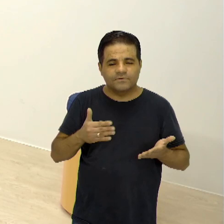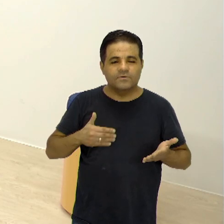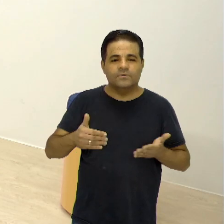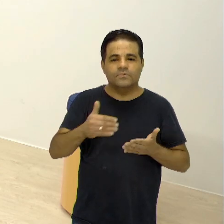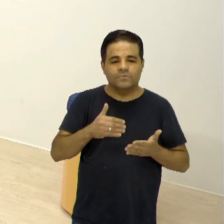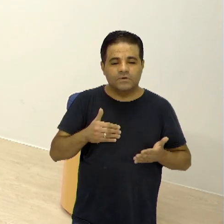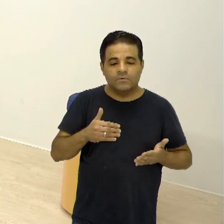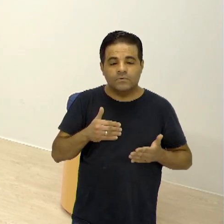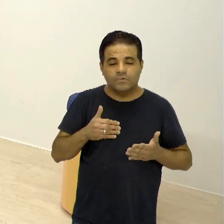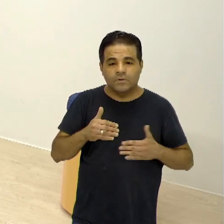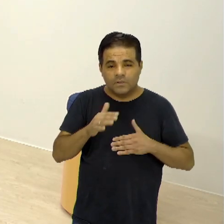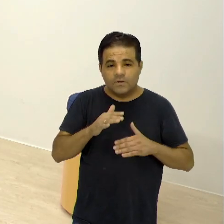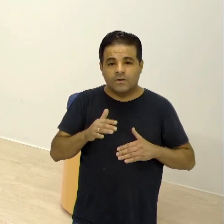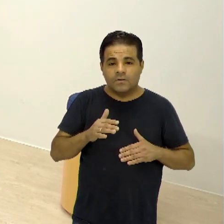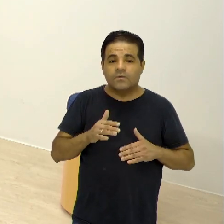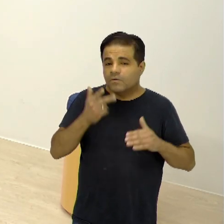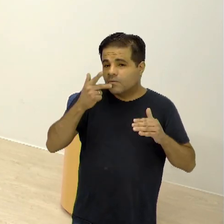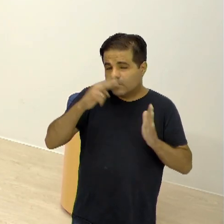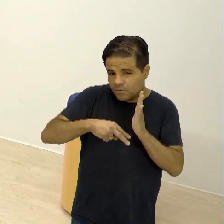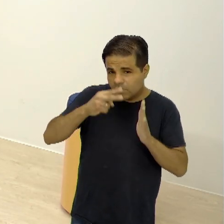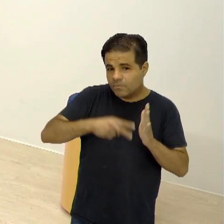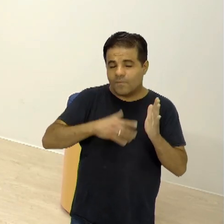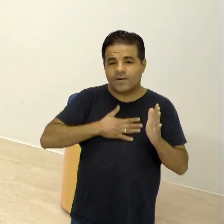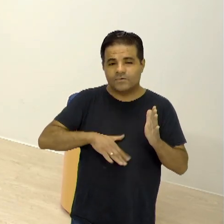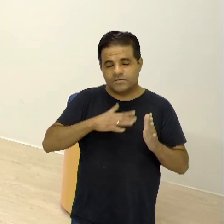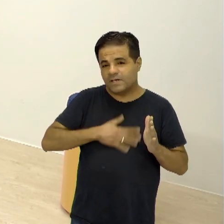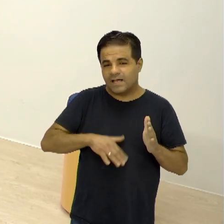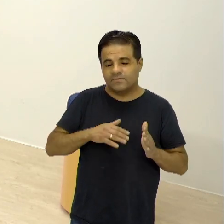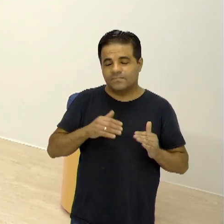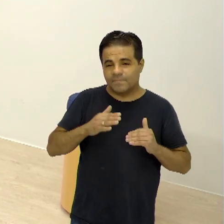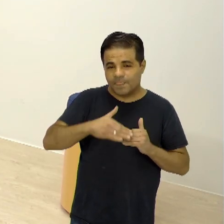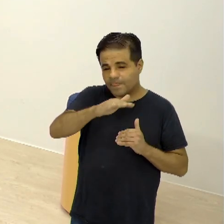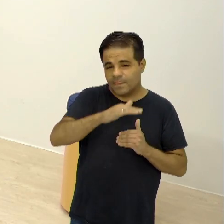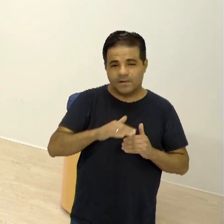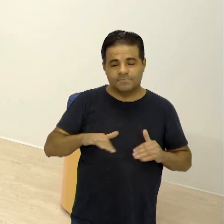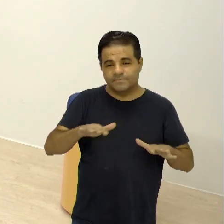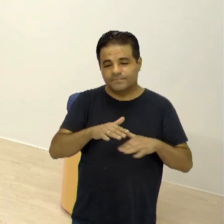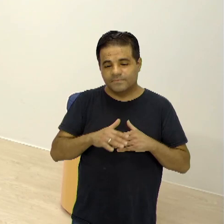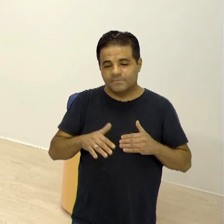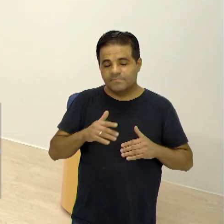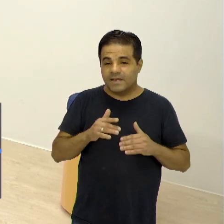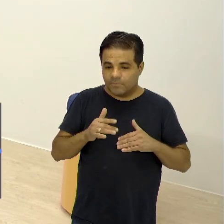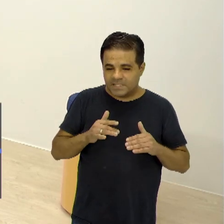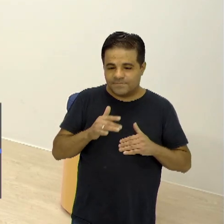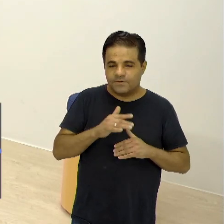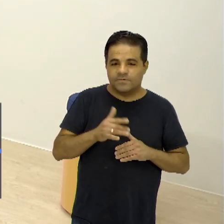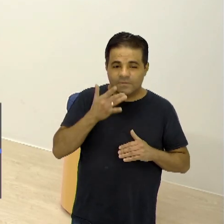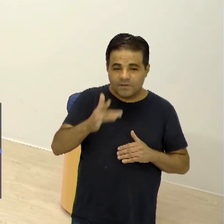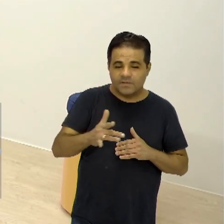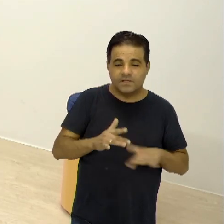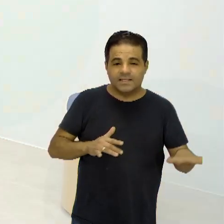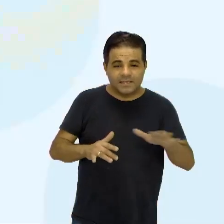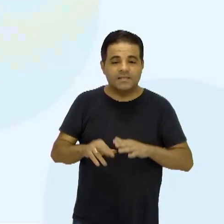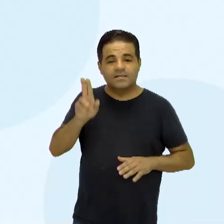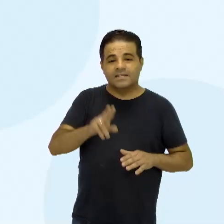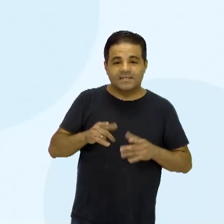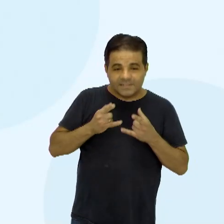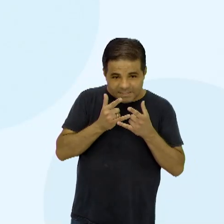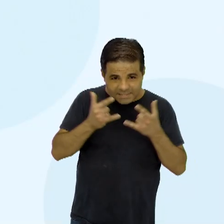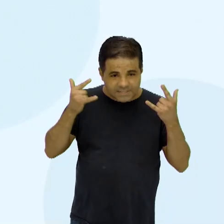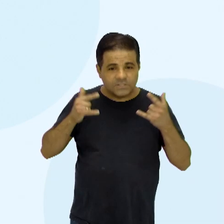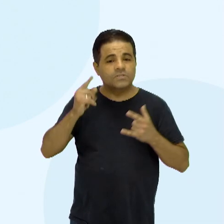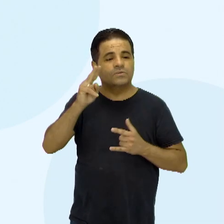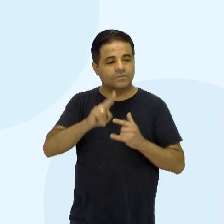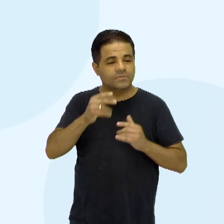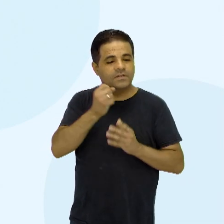a gente vai ler com mais calma esse texto para vocês, tá bom? Então vamos lá. A utilização de máscaras e